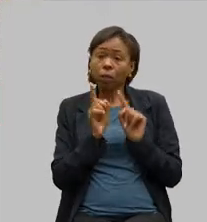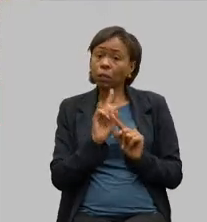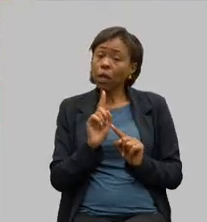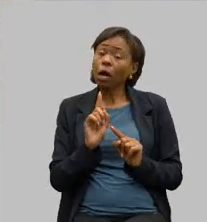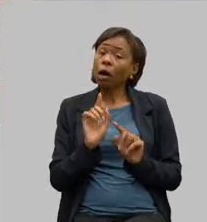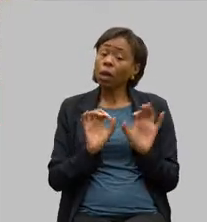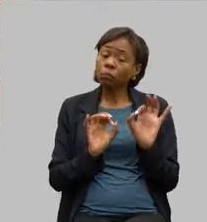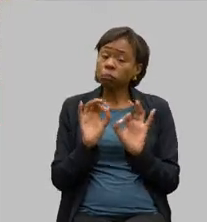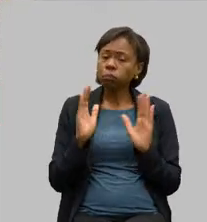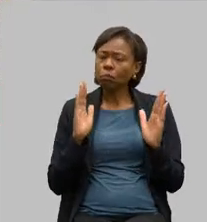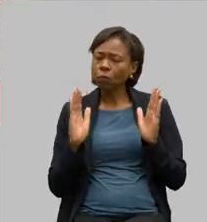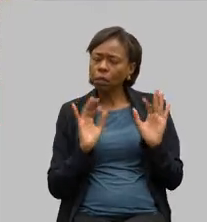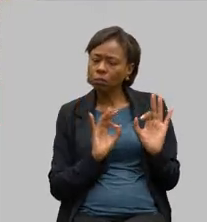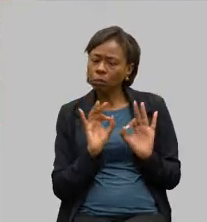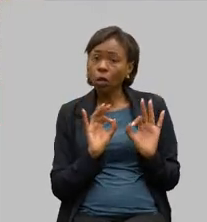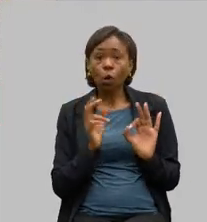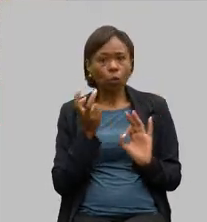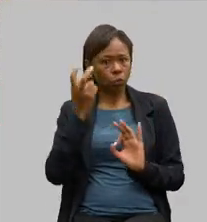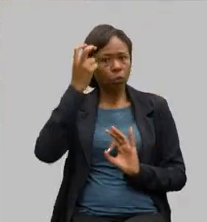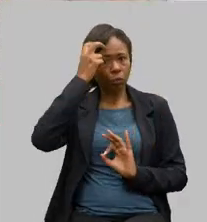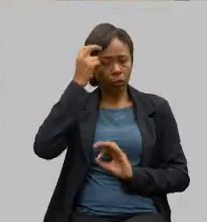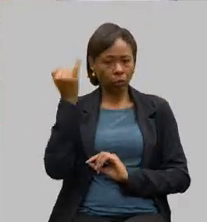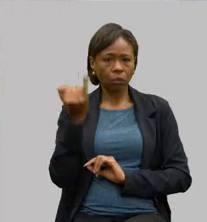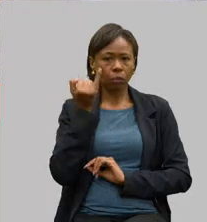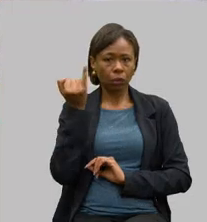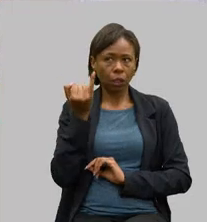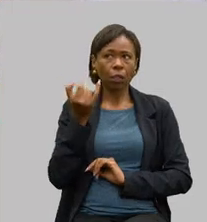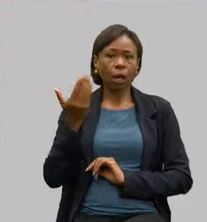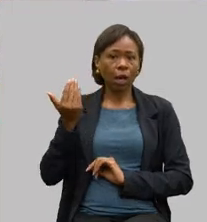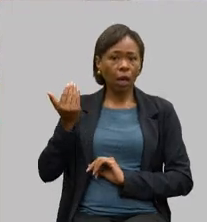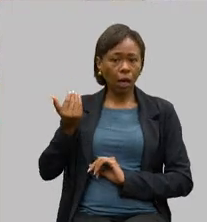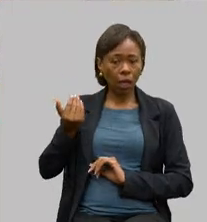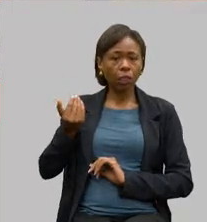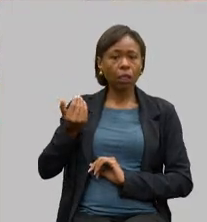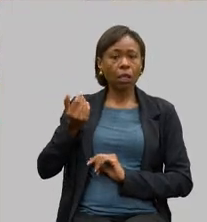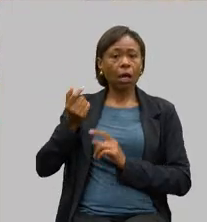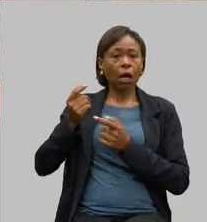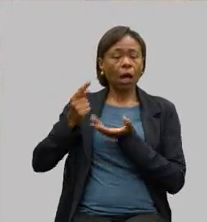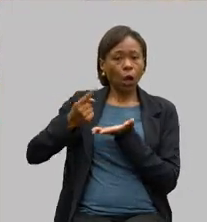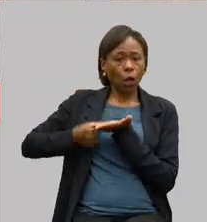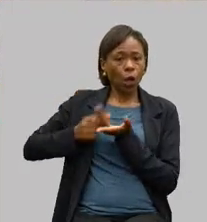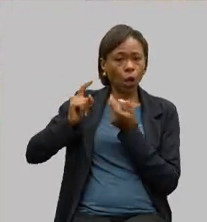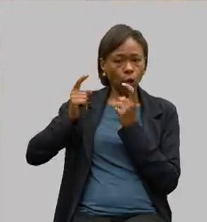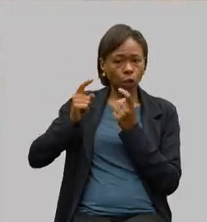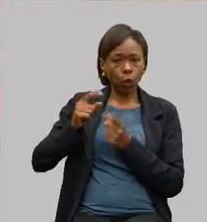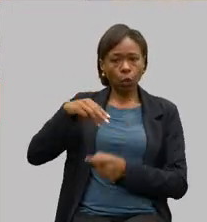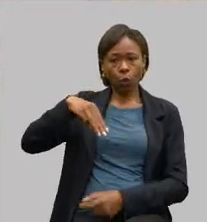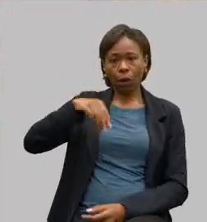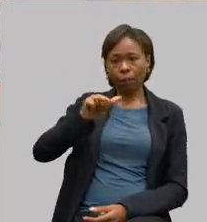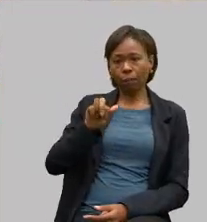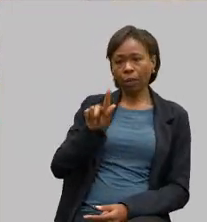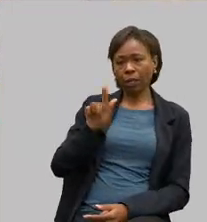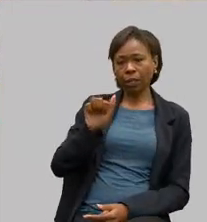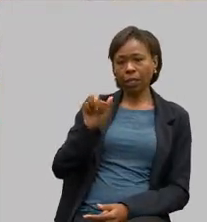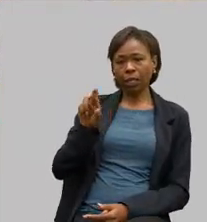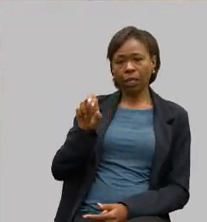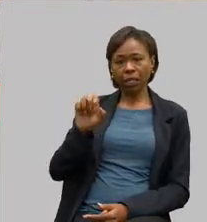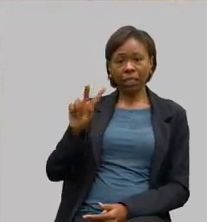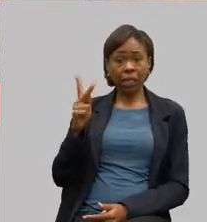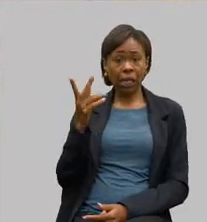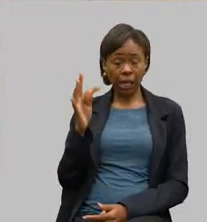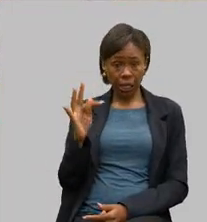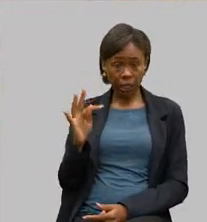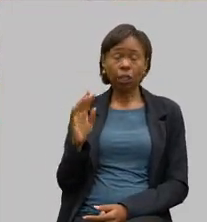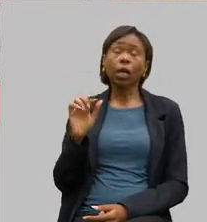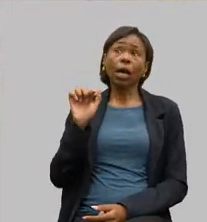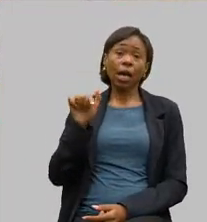gente é muito importante nós acabamos de sair de uma reunião com a Margarete Menezes que o Lula tava aí agora de manhã ela confirmou e anunciou os valores